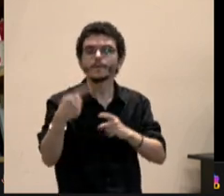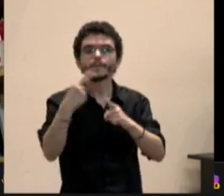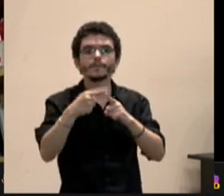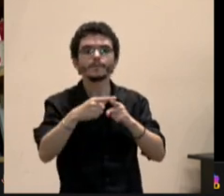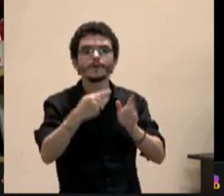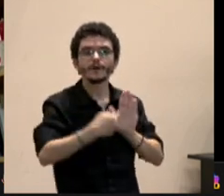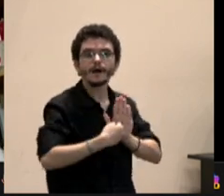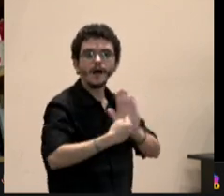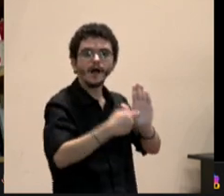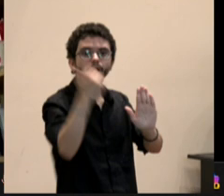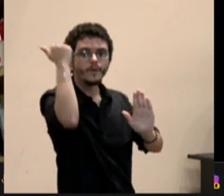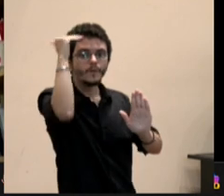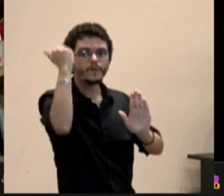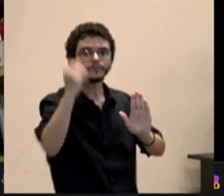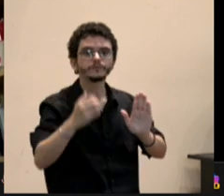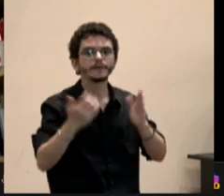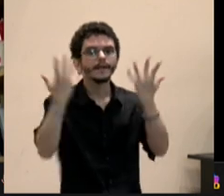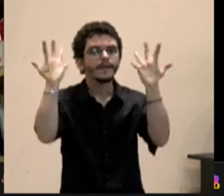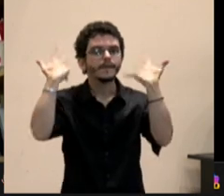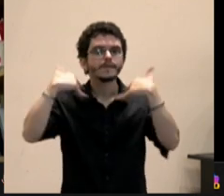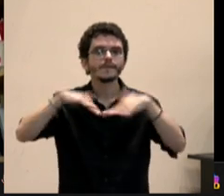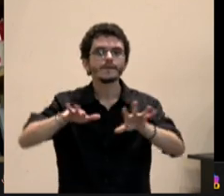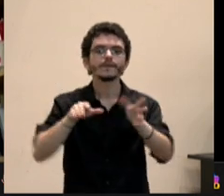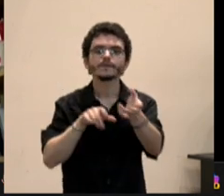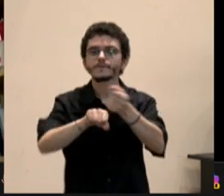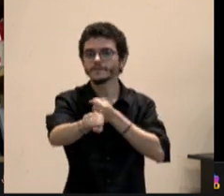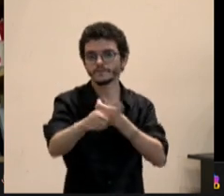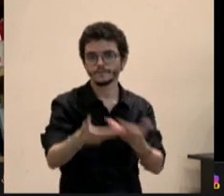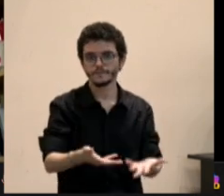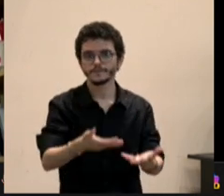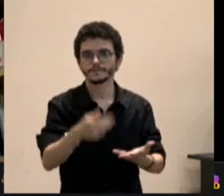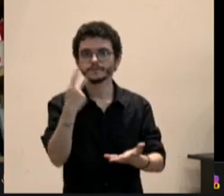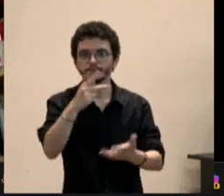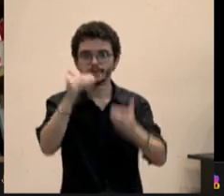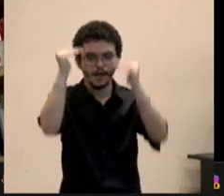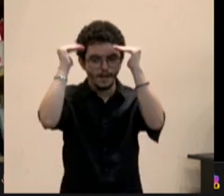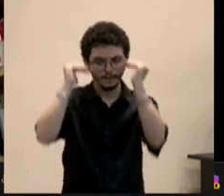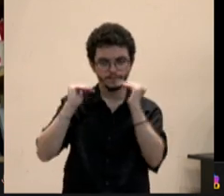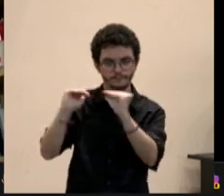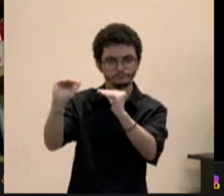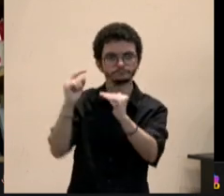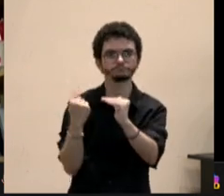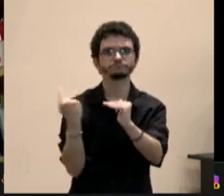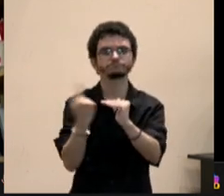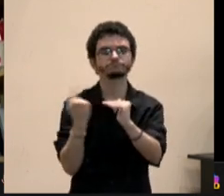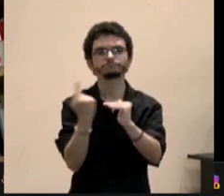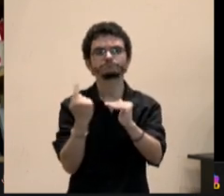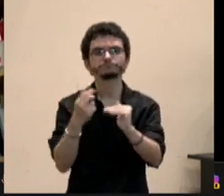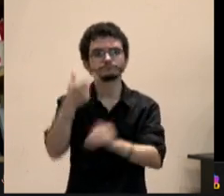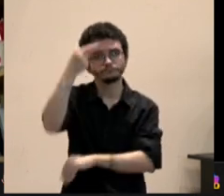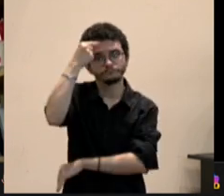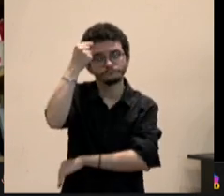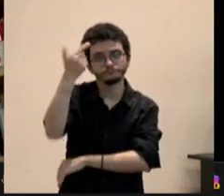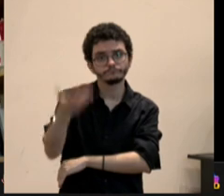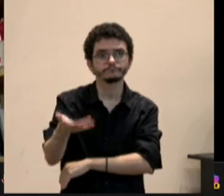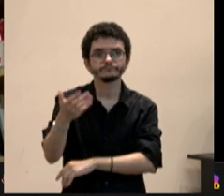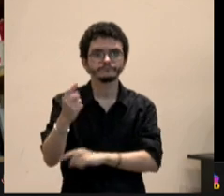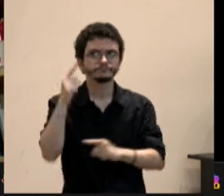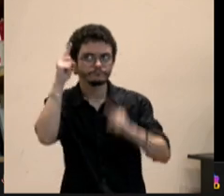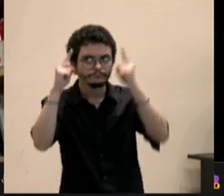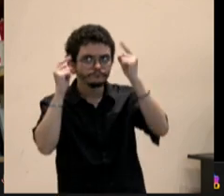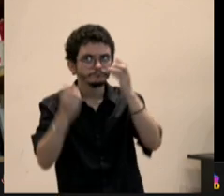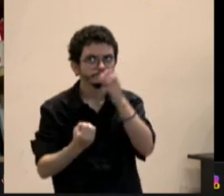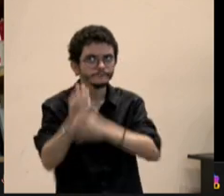traz uma concepção orgânica da formação, ela respeita a autonomia das universidades na elaboração